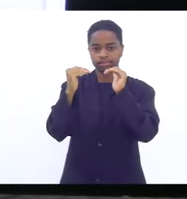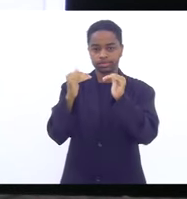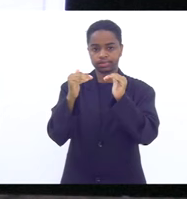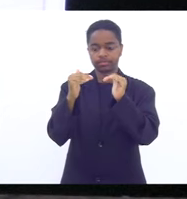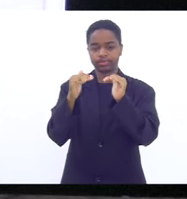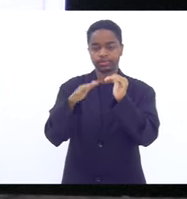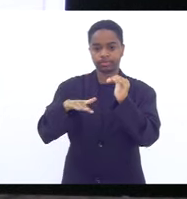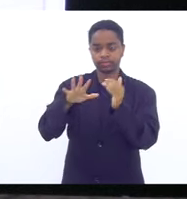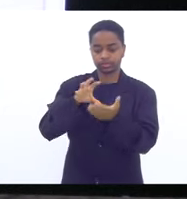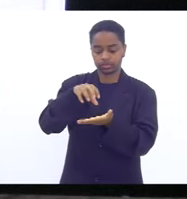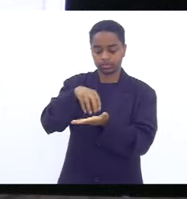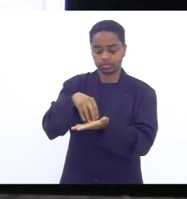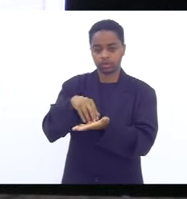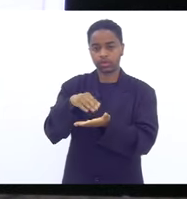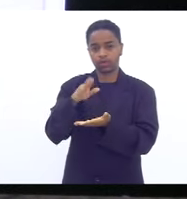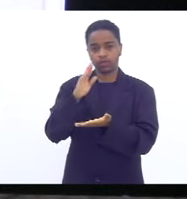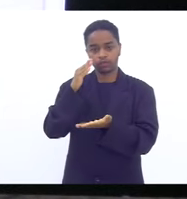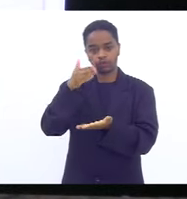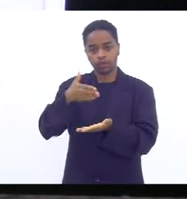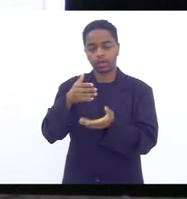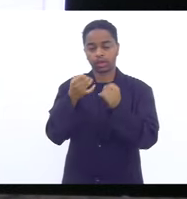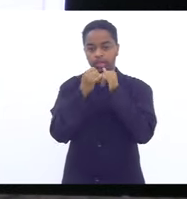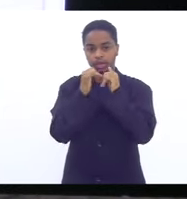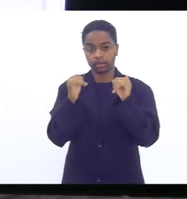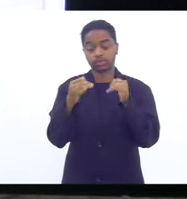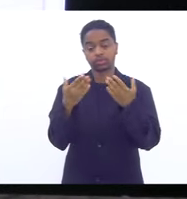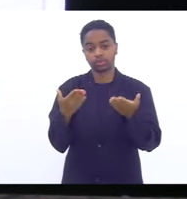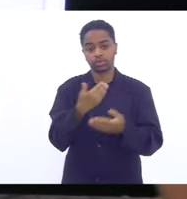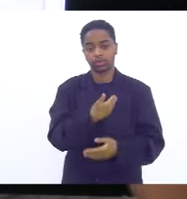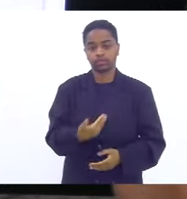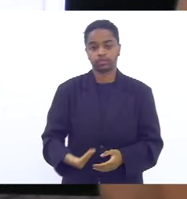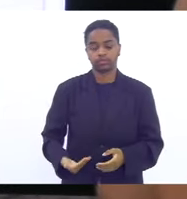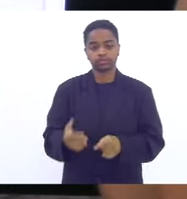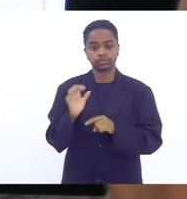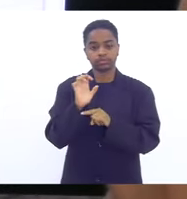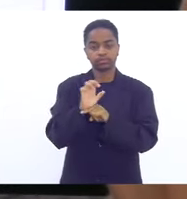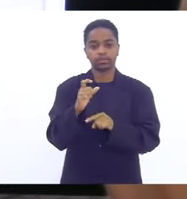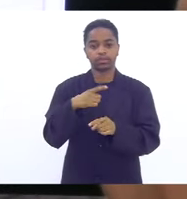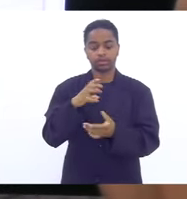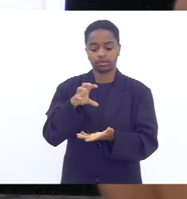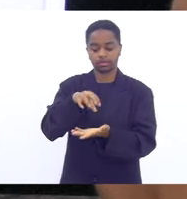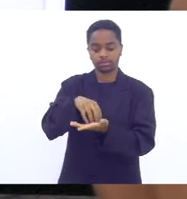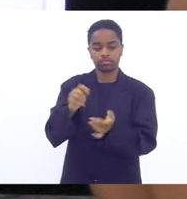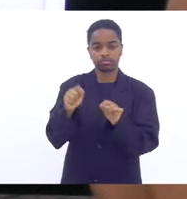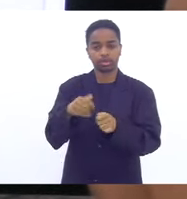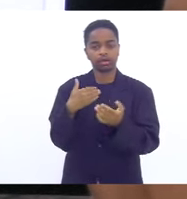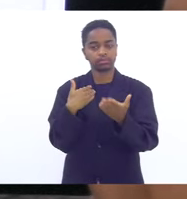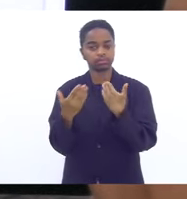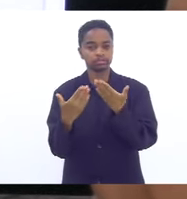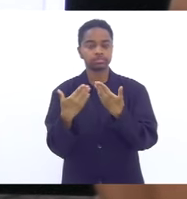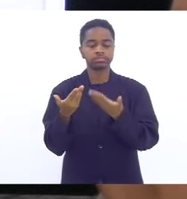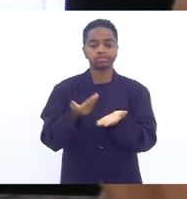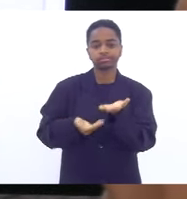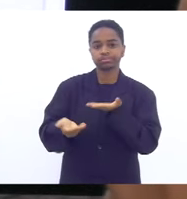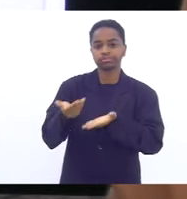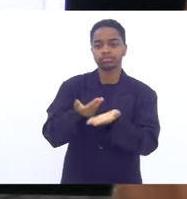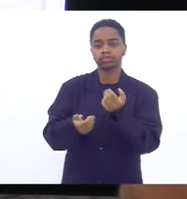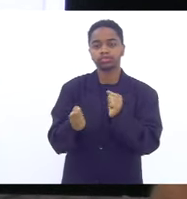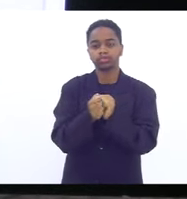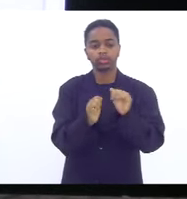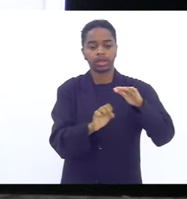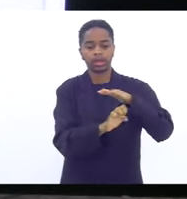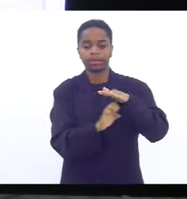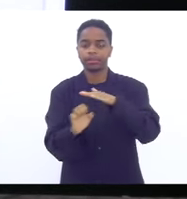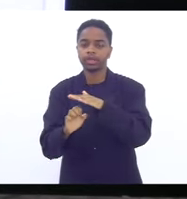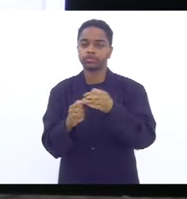governo do Estado passou a ter uma superintendência para poder conversar e dialogar com as concessionárias de